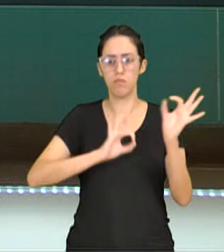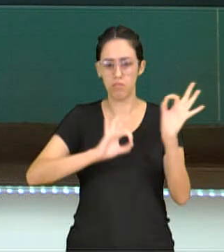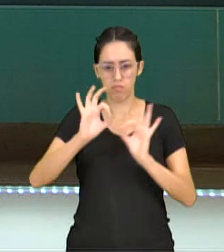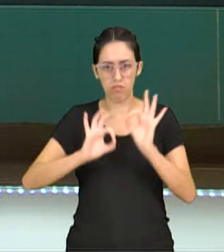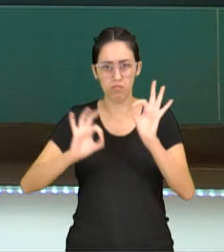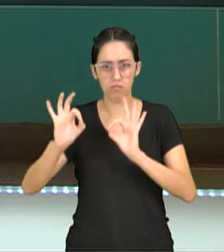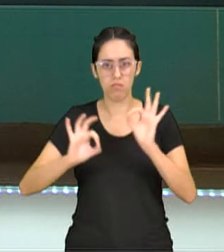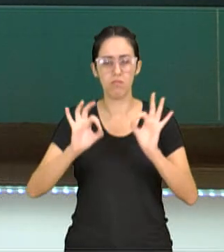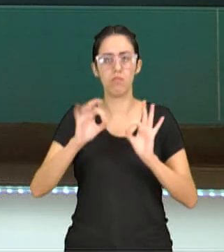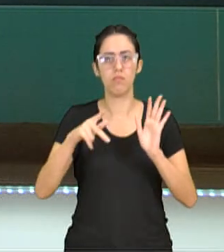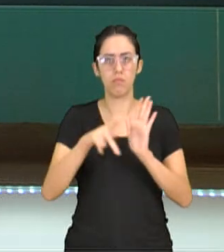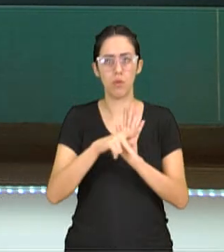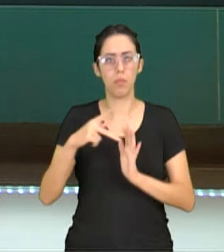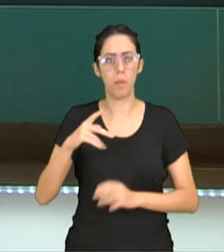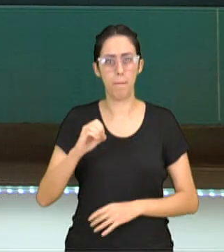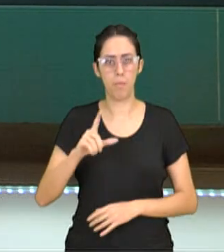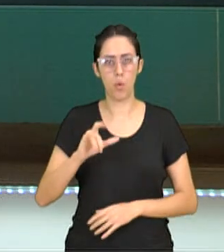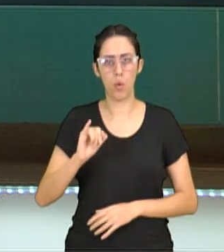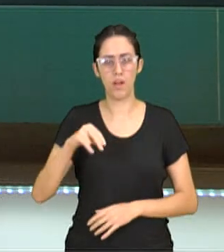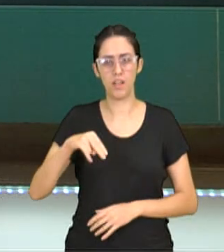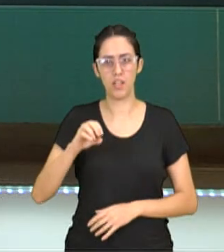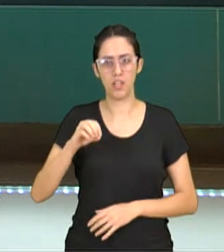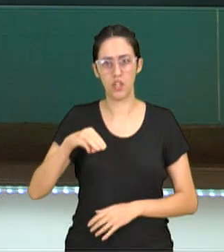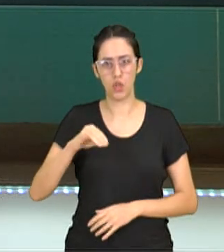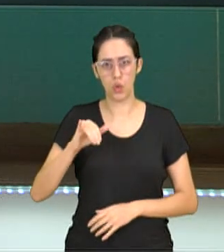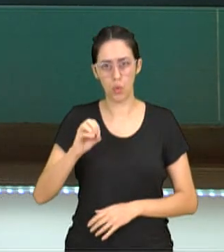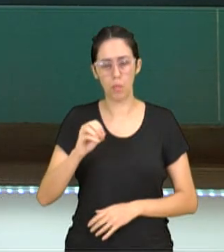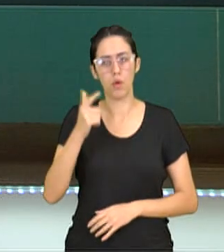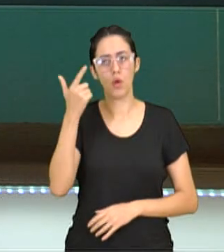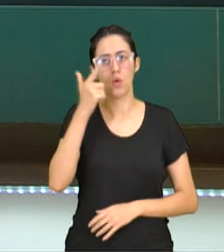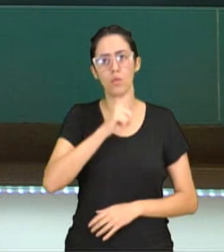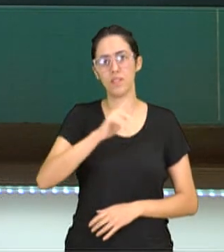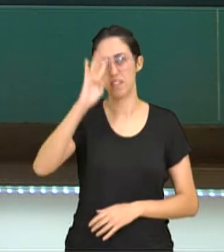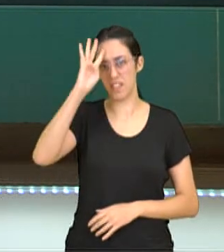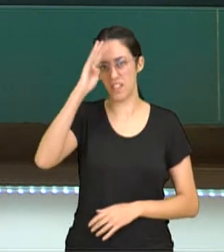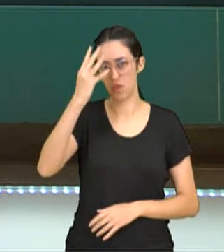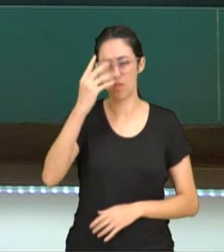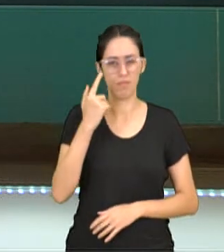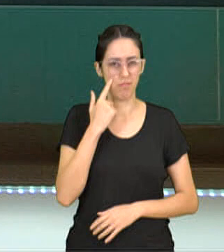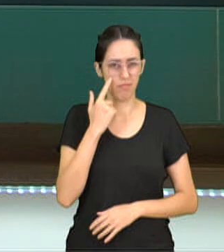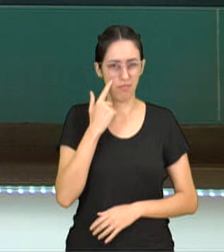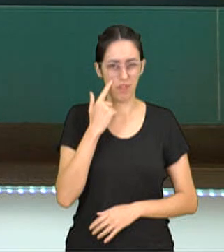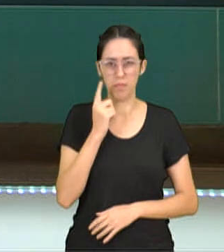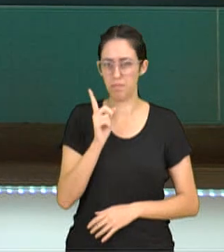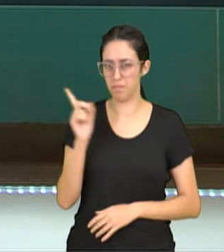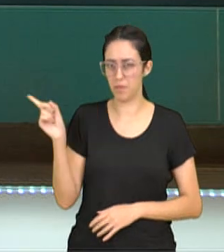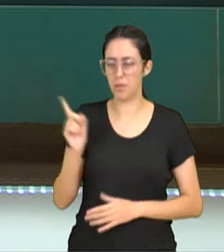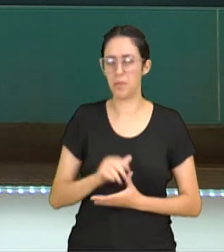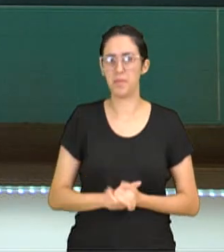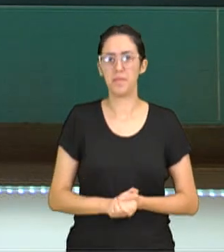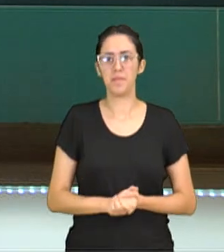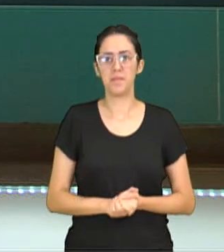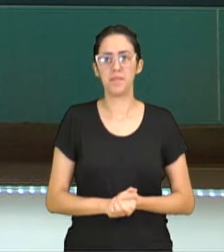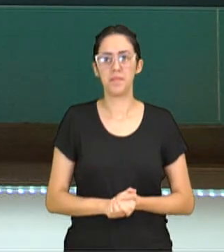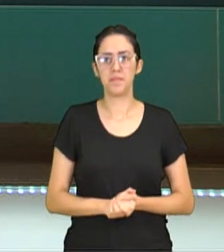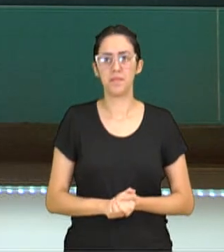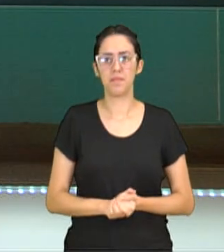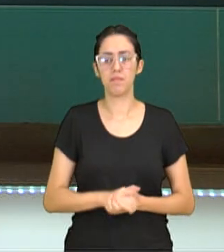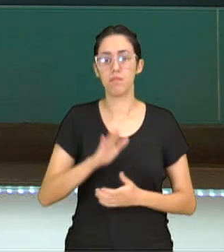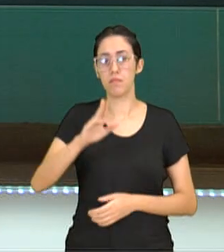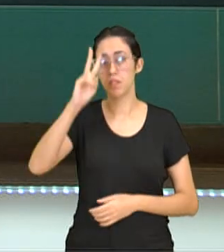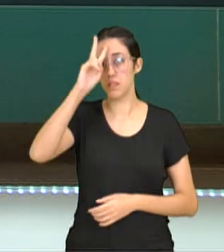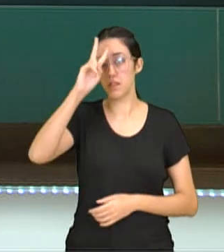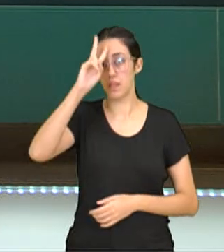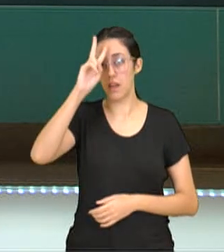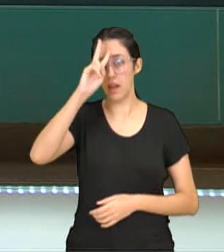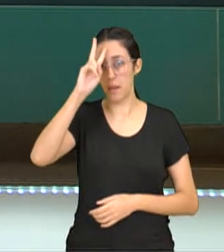vai conseguir encontrar a solução de uma equação, certo? Então, vamos lá? Então, nós vamos relembrar essas ferramentas,